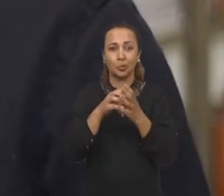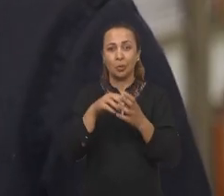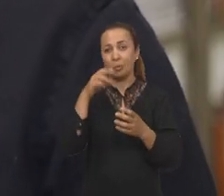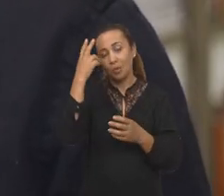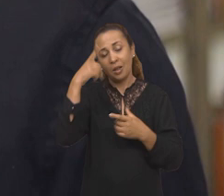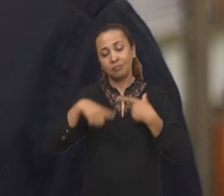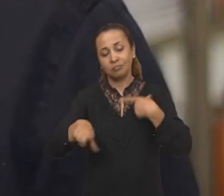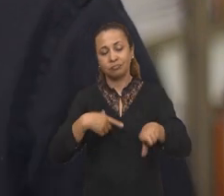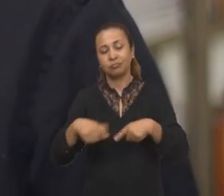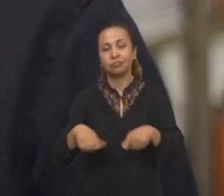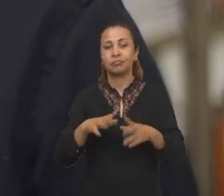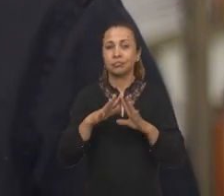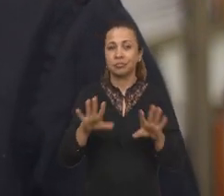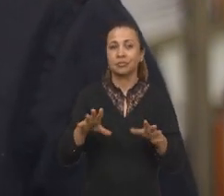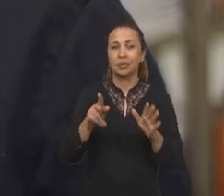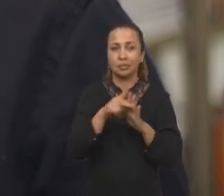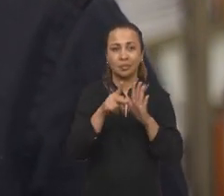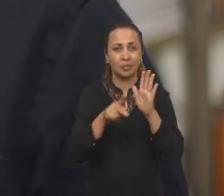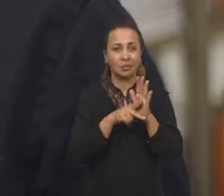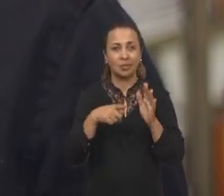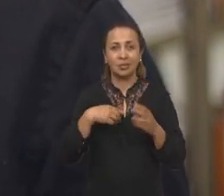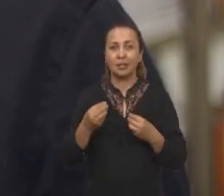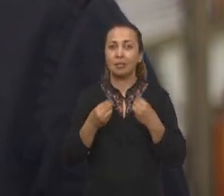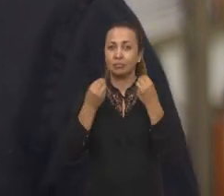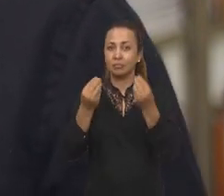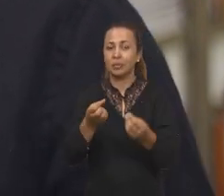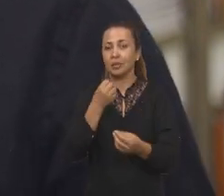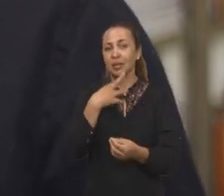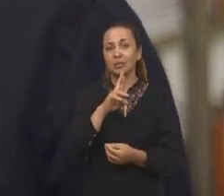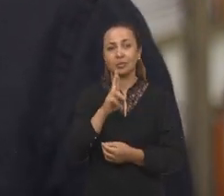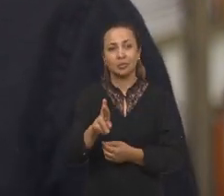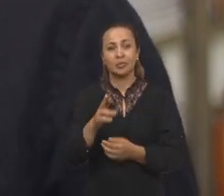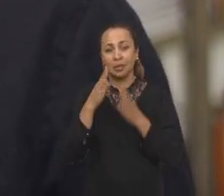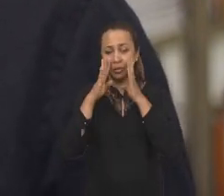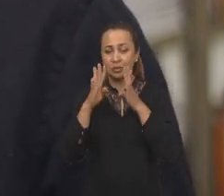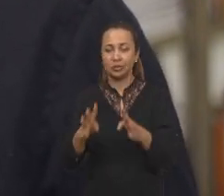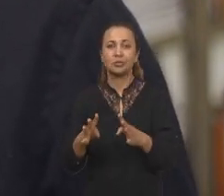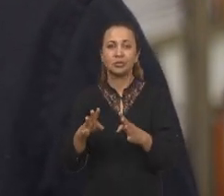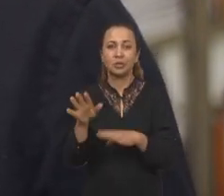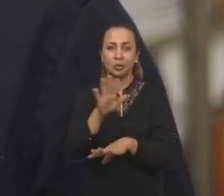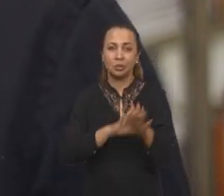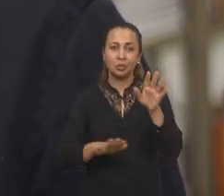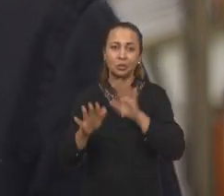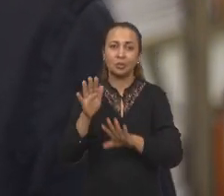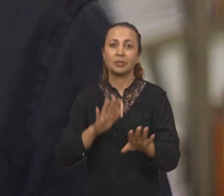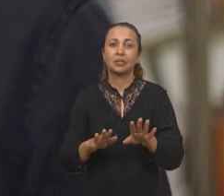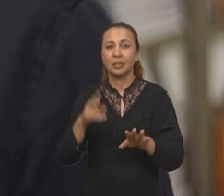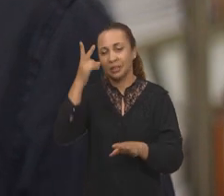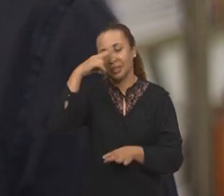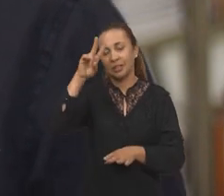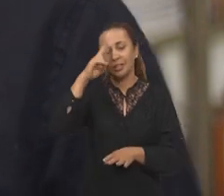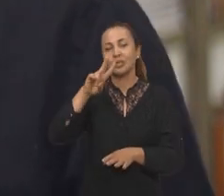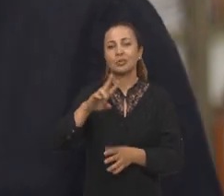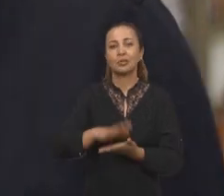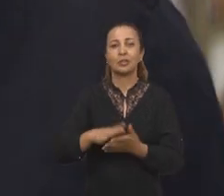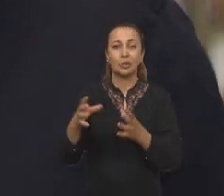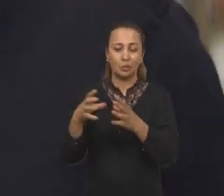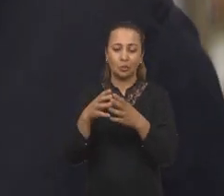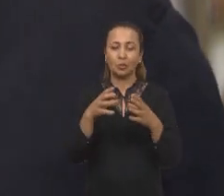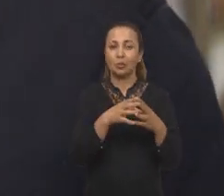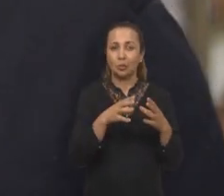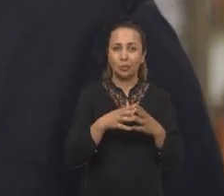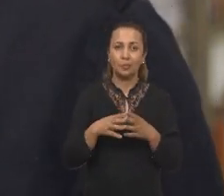dos trabalhadores então projeto que deu bastante resultado o sentido da Preservação mesmo da história